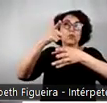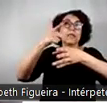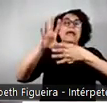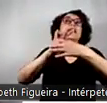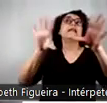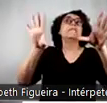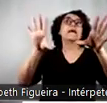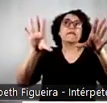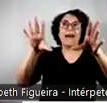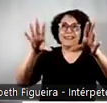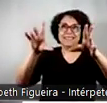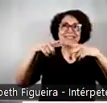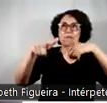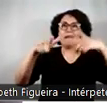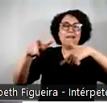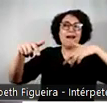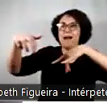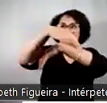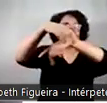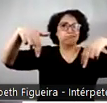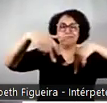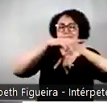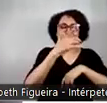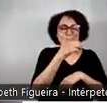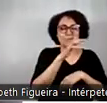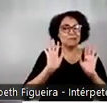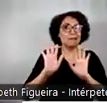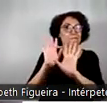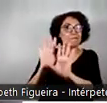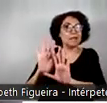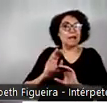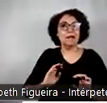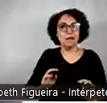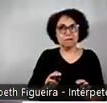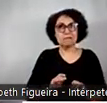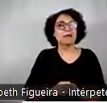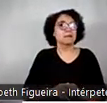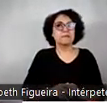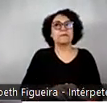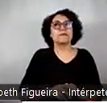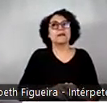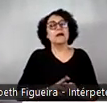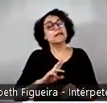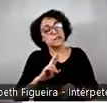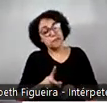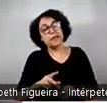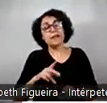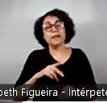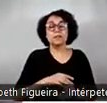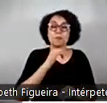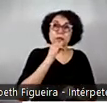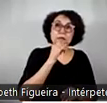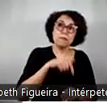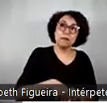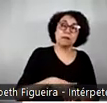sul global para o norte global. E aí esse deslocamento ele nunca pode ser feito, né, pensando, né,